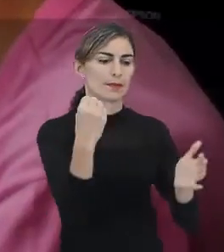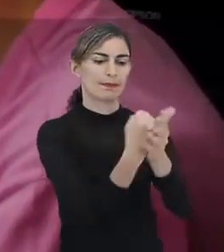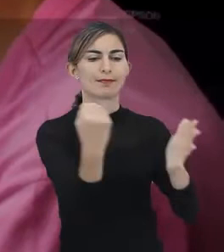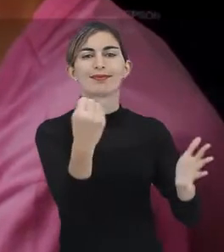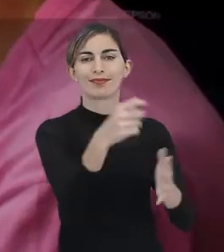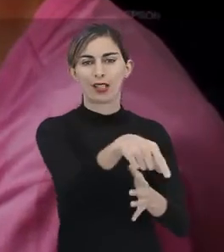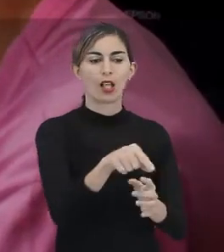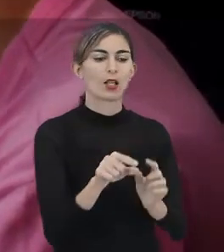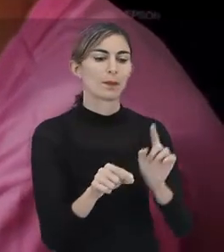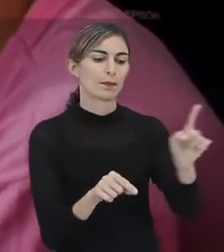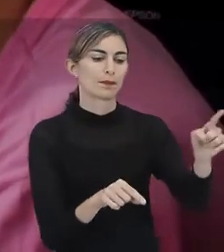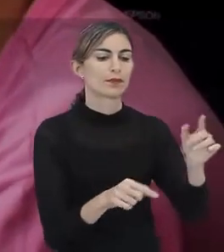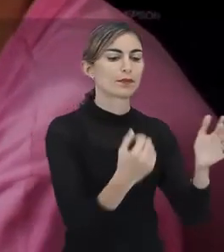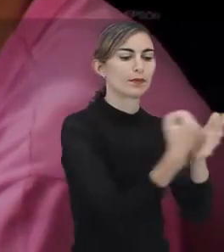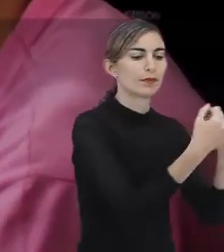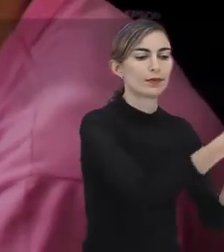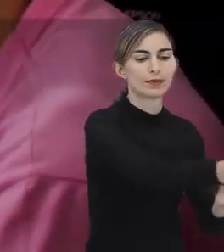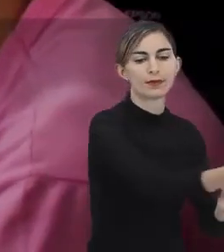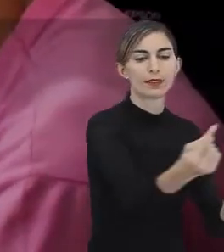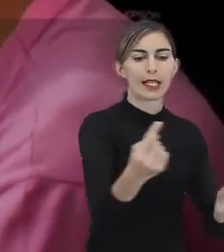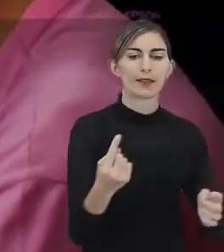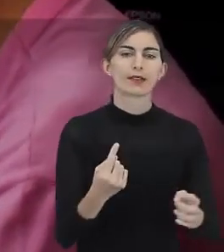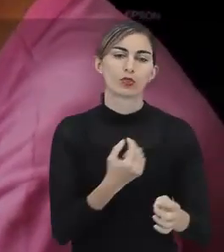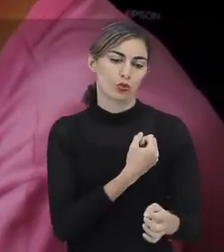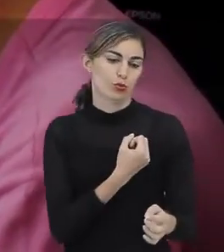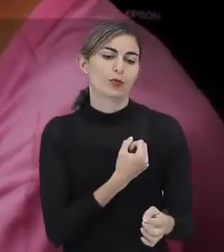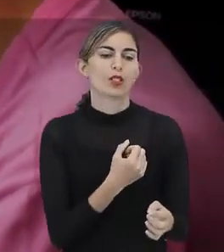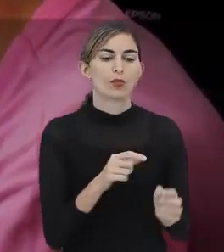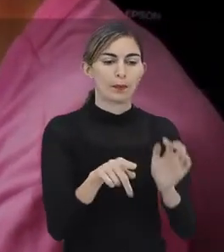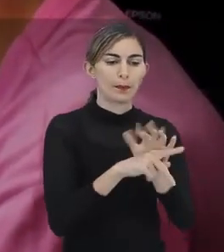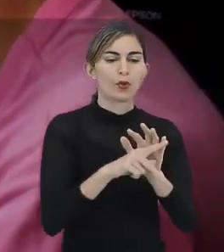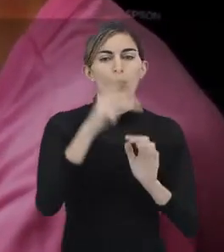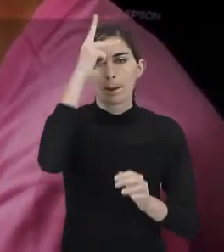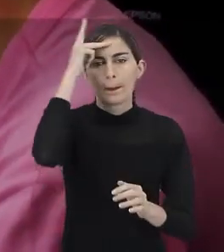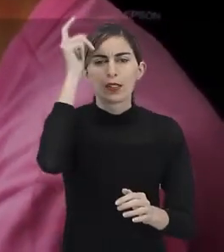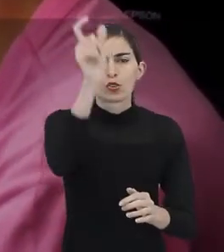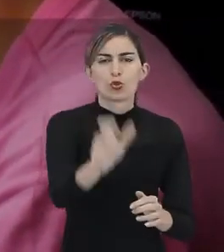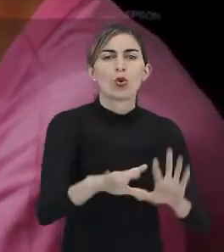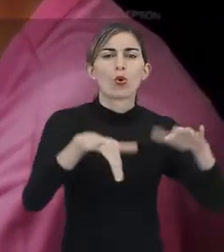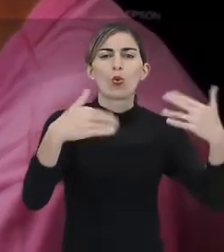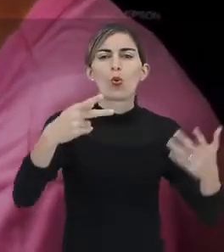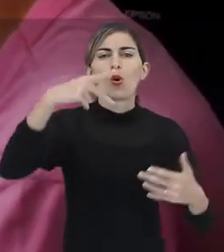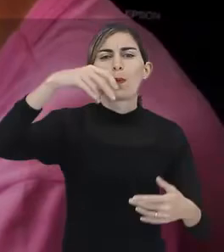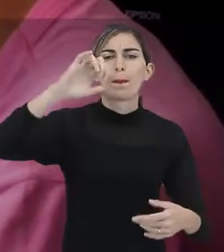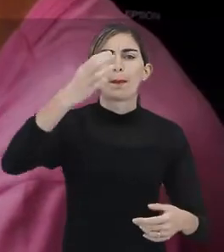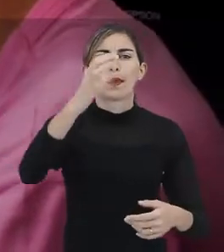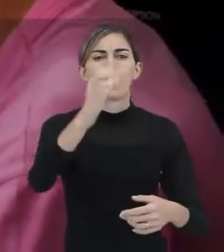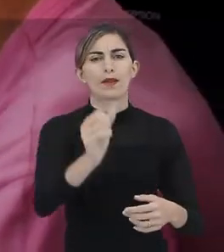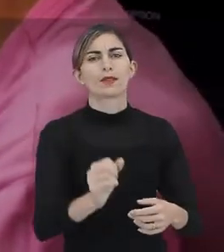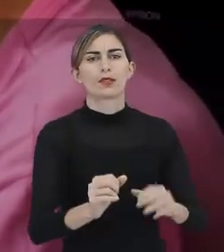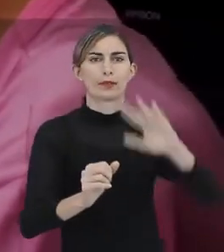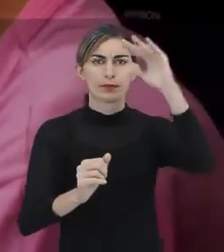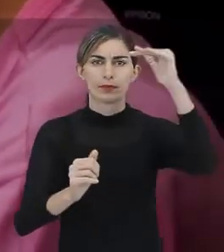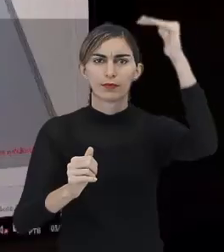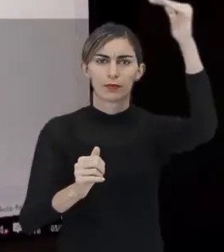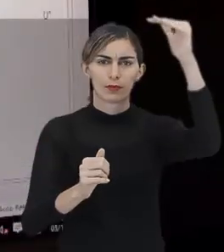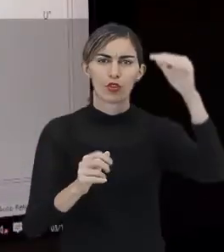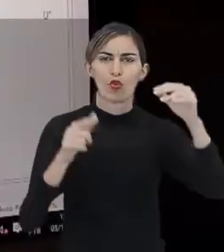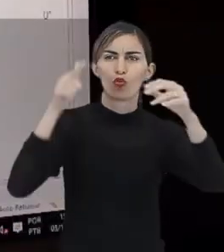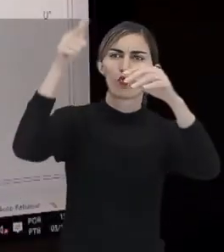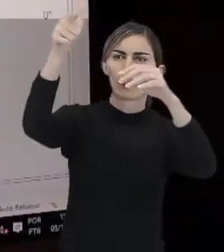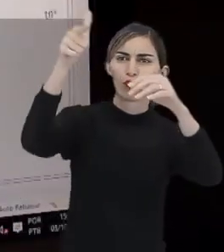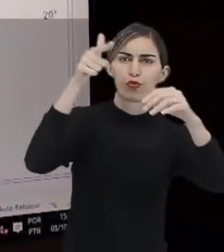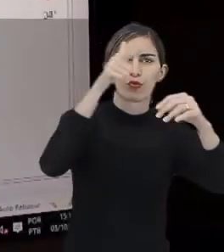Então, nós vamos ter lá nela a identificação do cliente, qual peça a parte